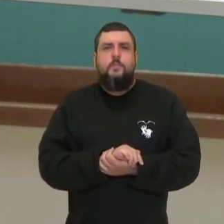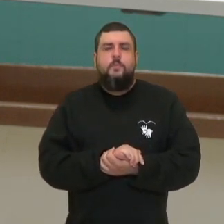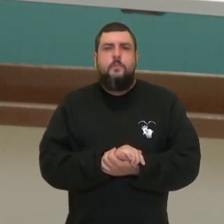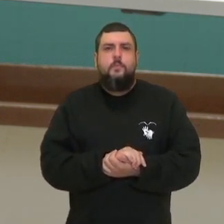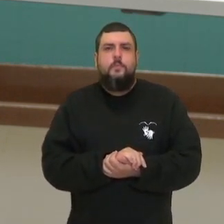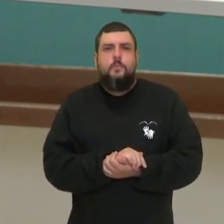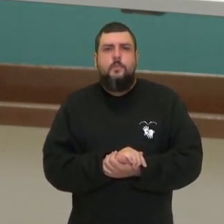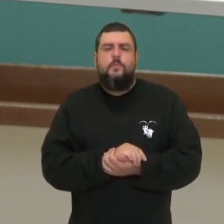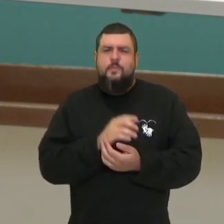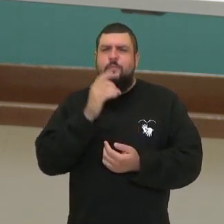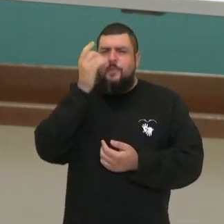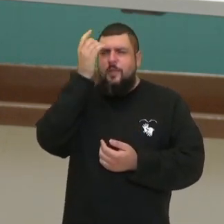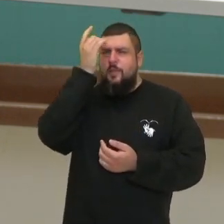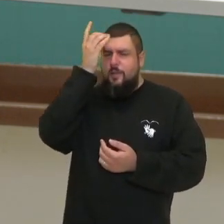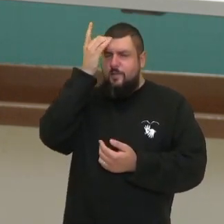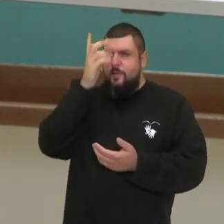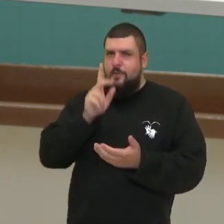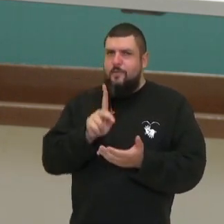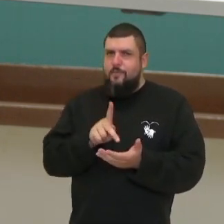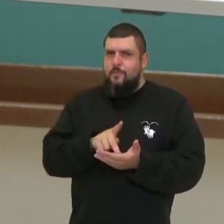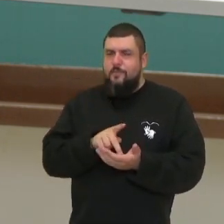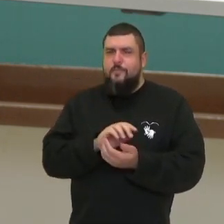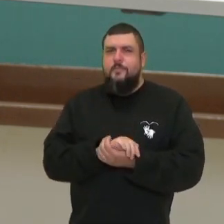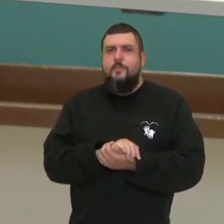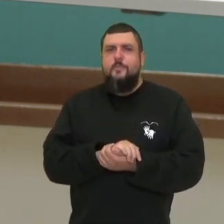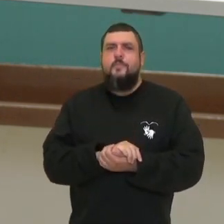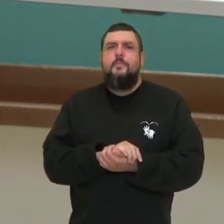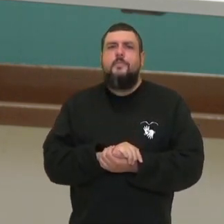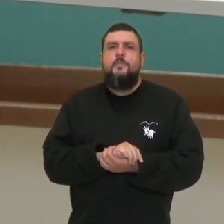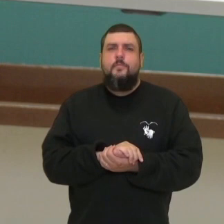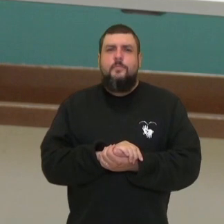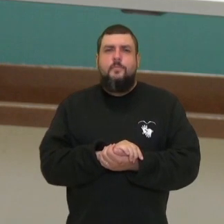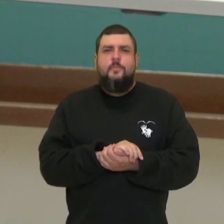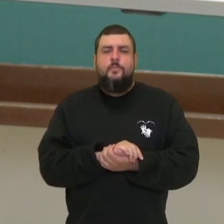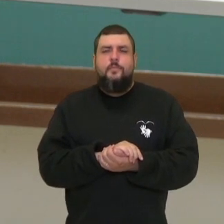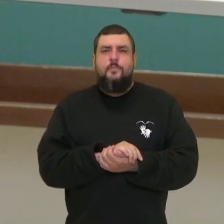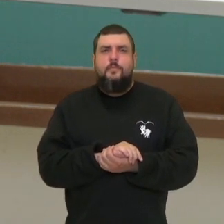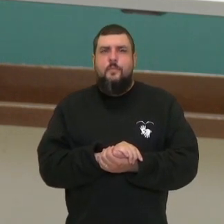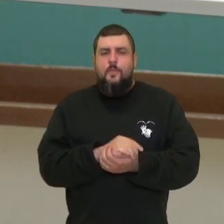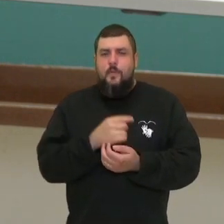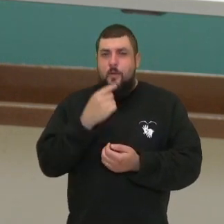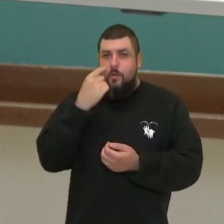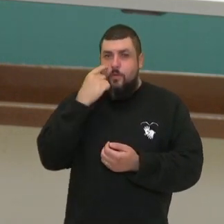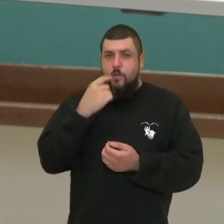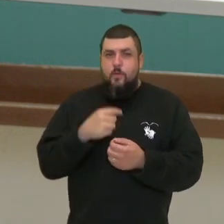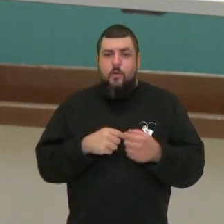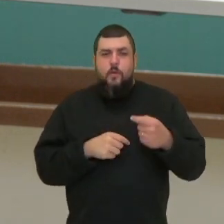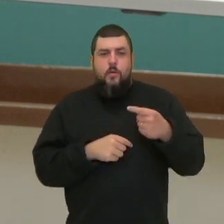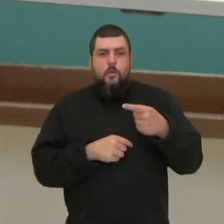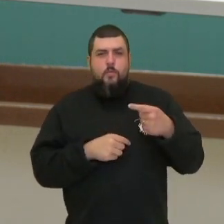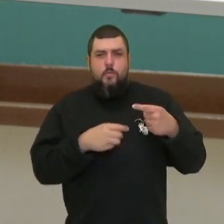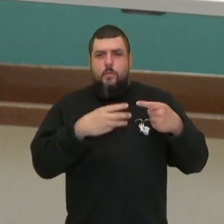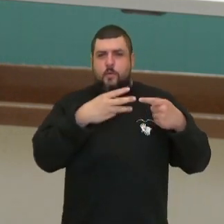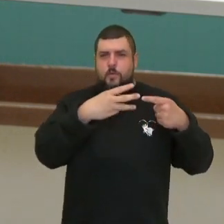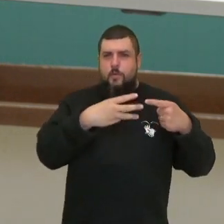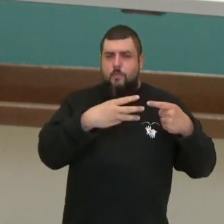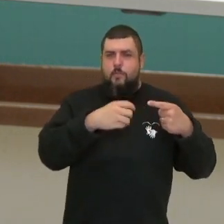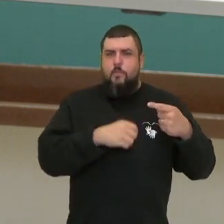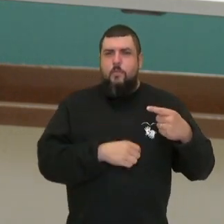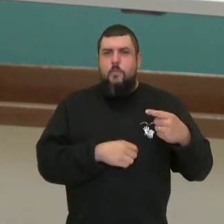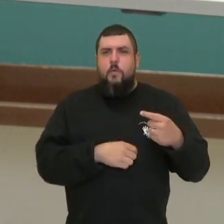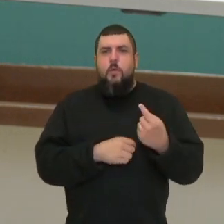Esse estava fácil, né? Vamos falar a verdade, olha só. Menos 3, já na sequência o 1 e